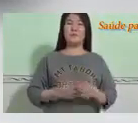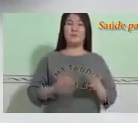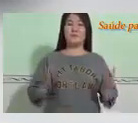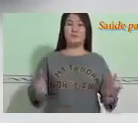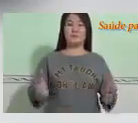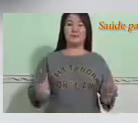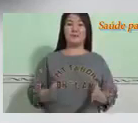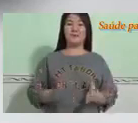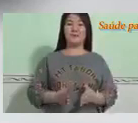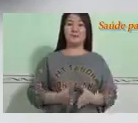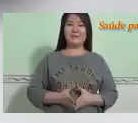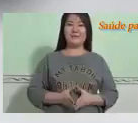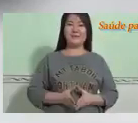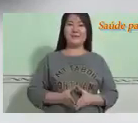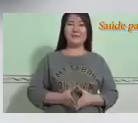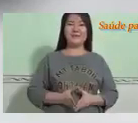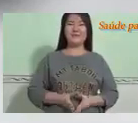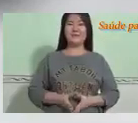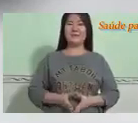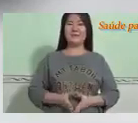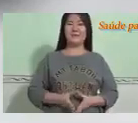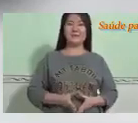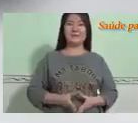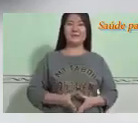manchas, alterações na pele.